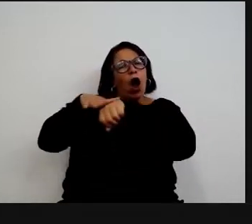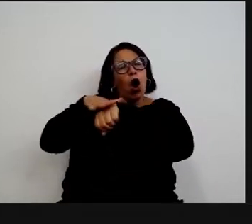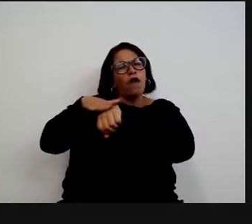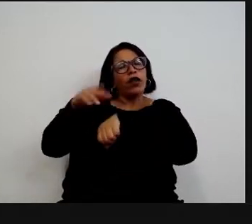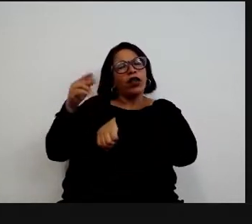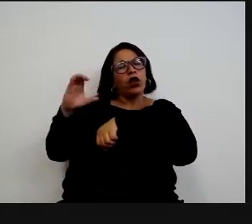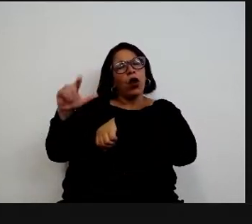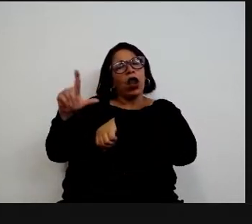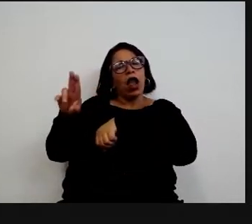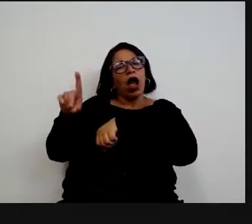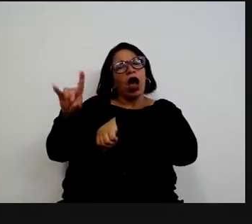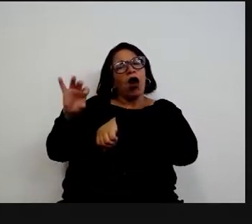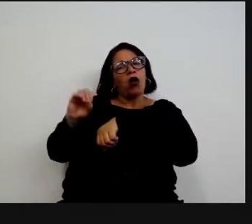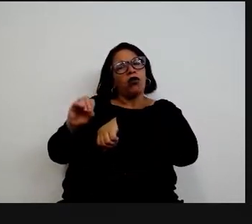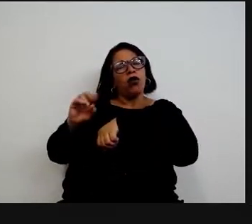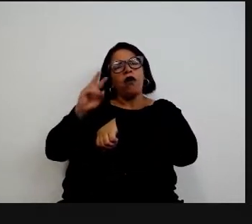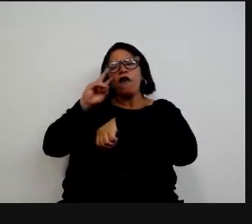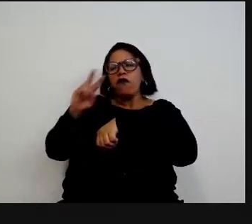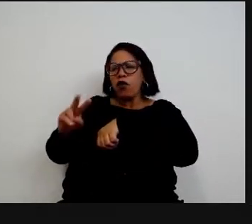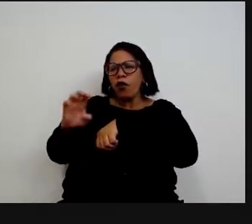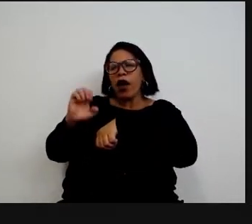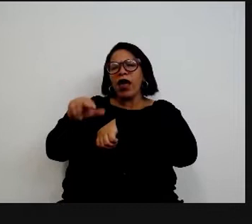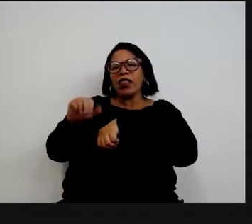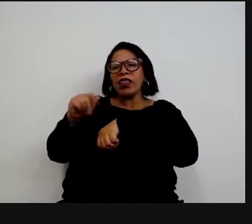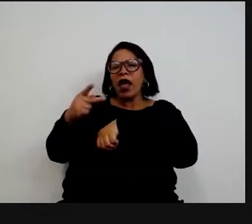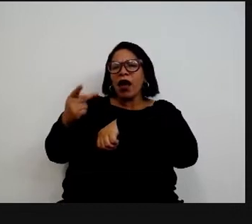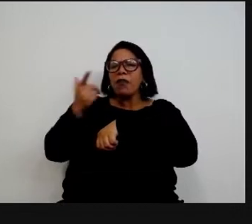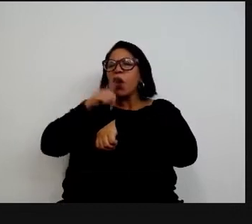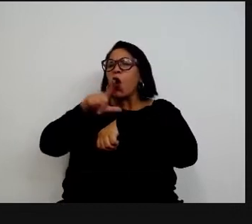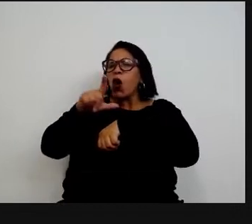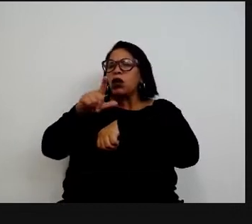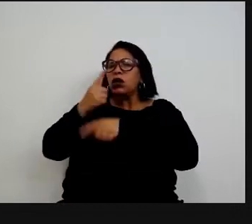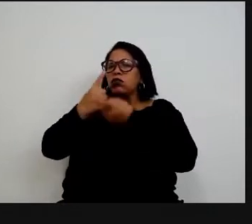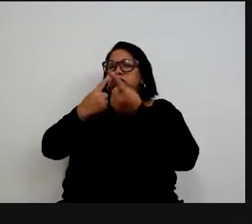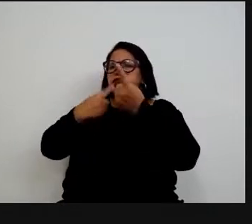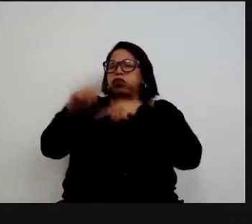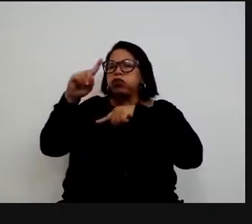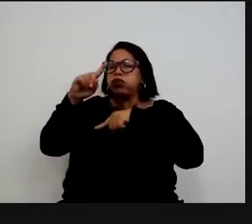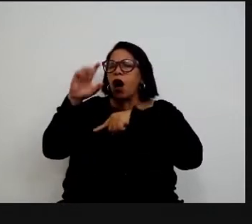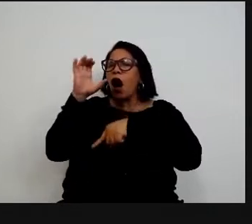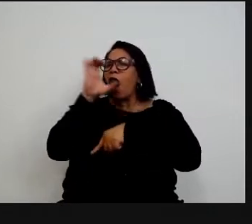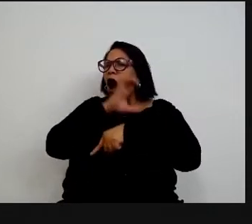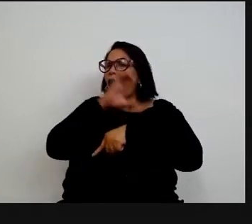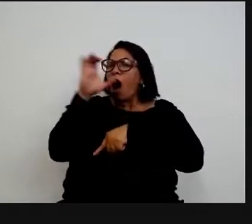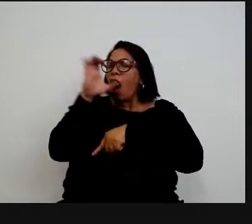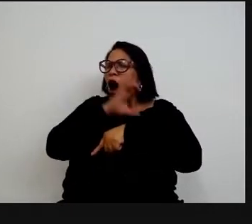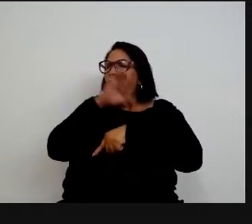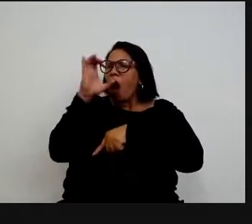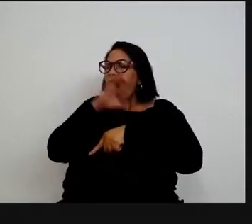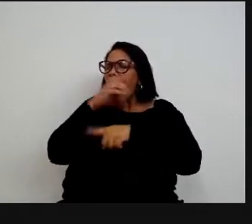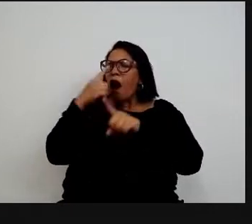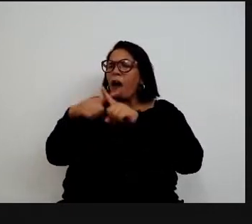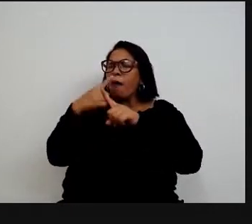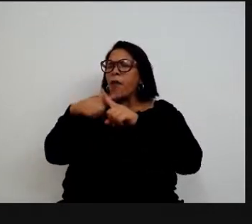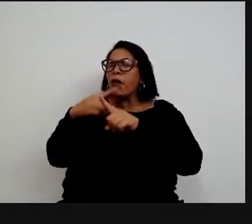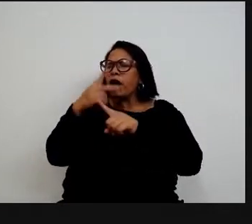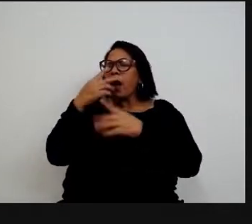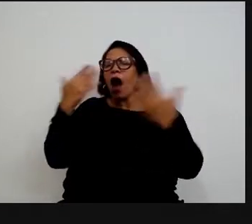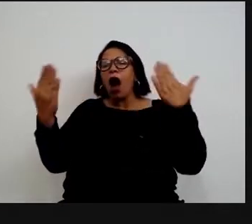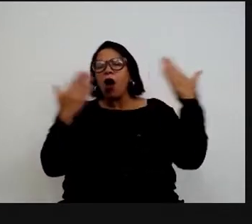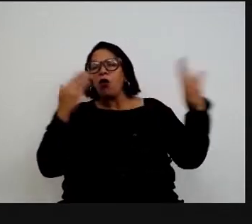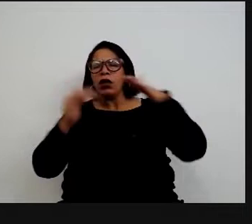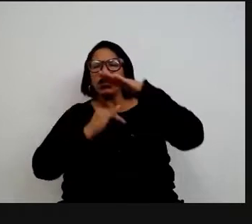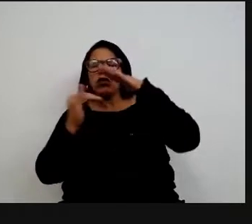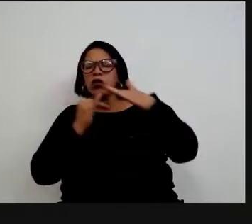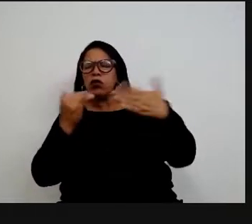agora, que a gente viu que a ENAP conseguiu virar a chave quase que automaticamente, né? Enquanto as instituições estavam assim meio perdidas